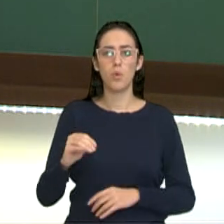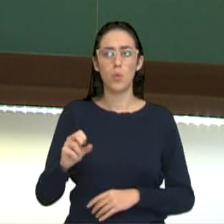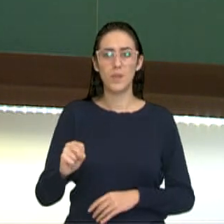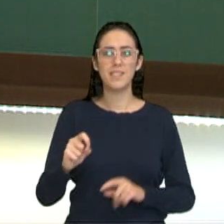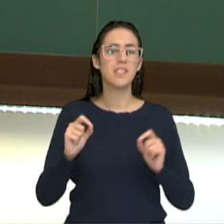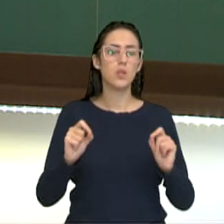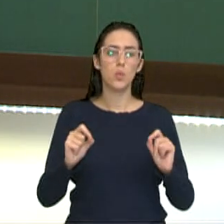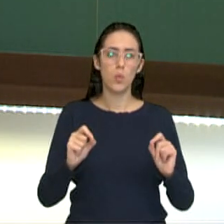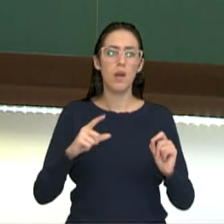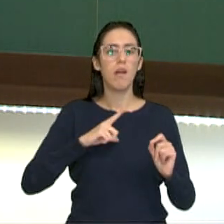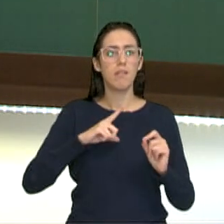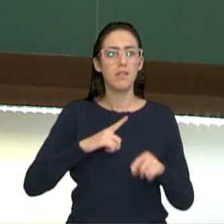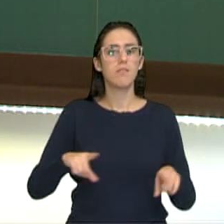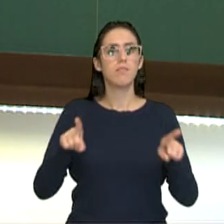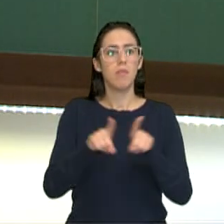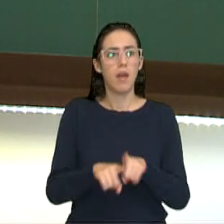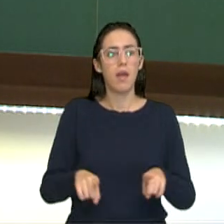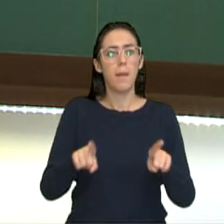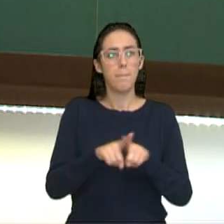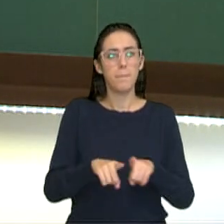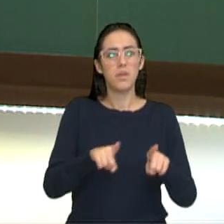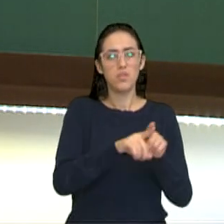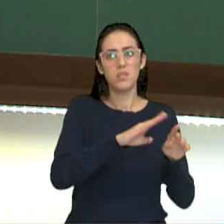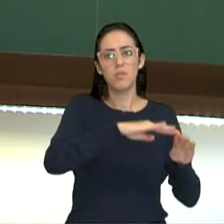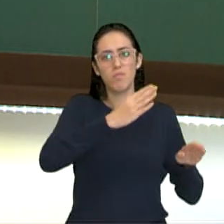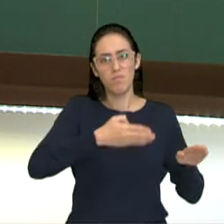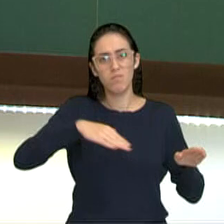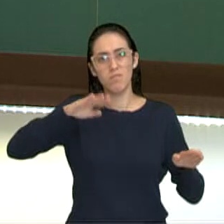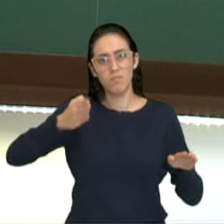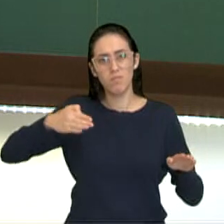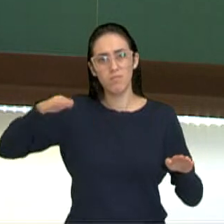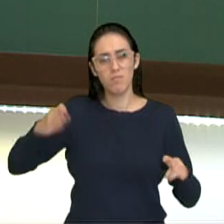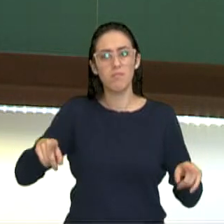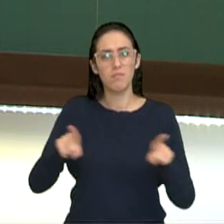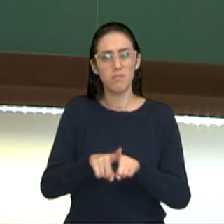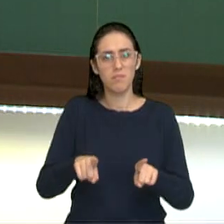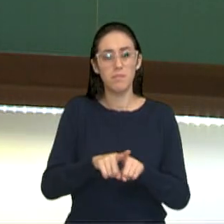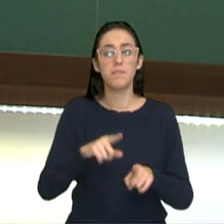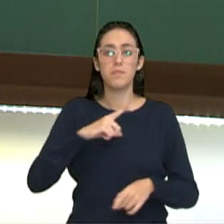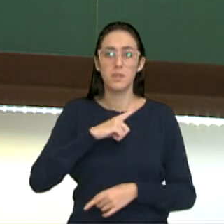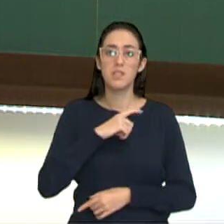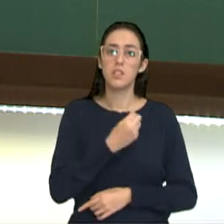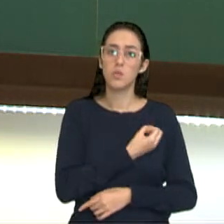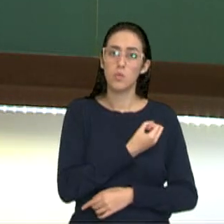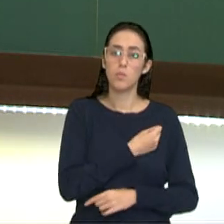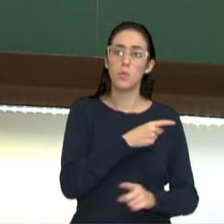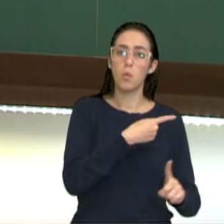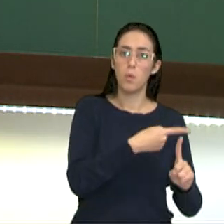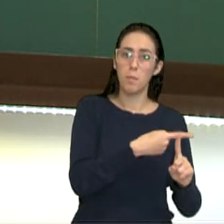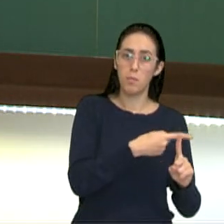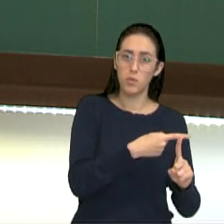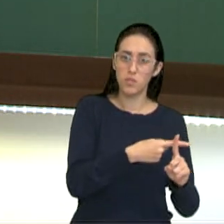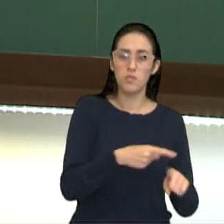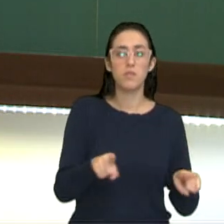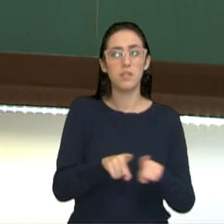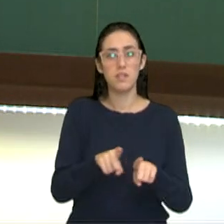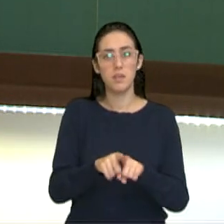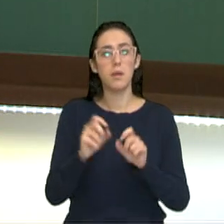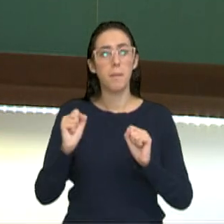uma repetição dessas ondas. Eu posso ter números positivos e também podem